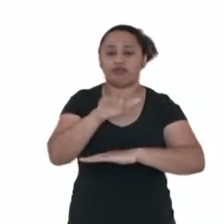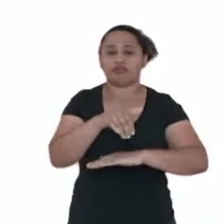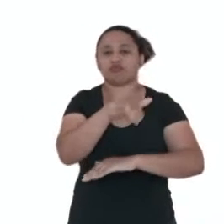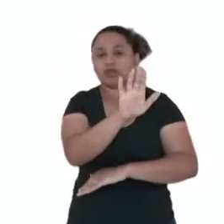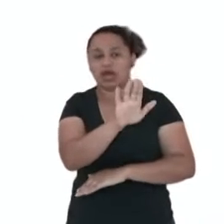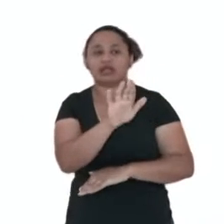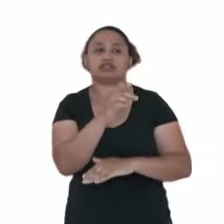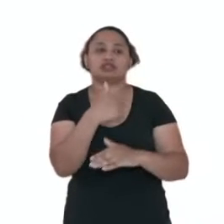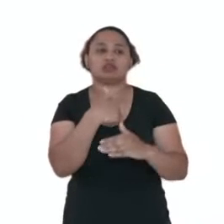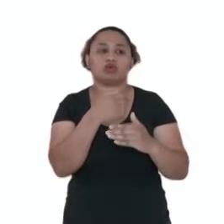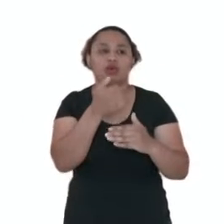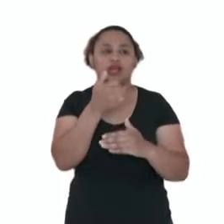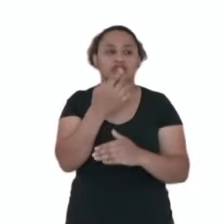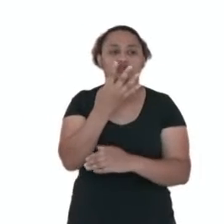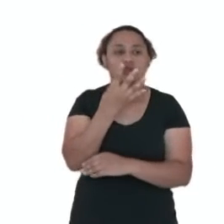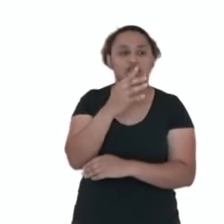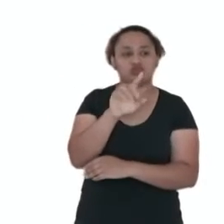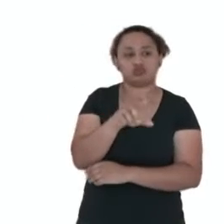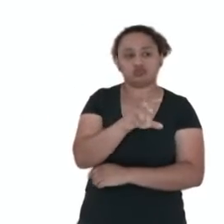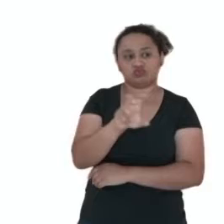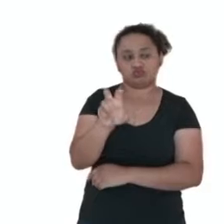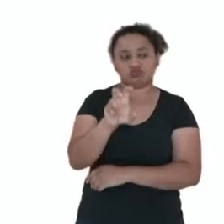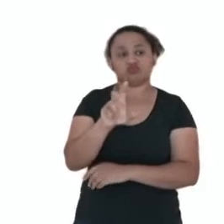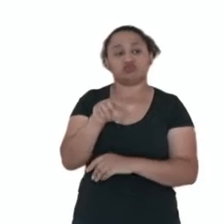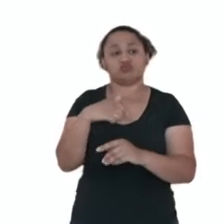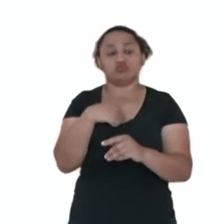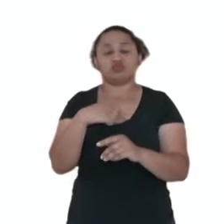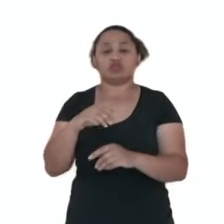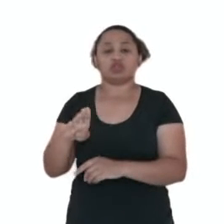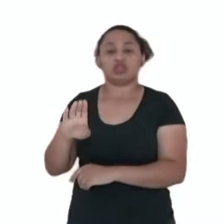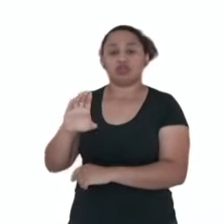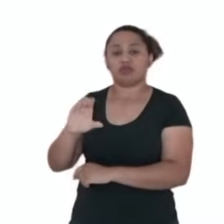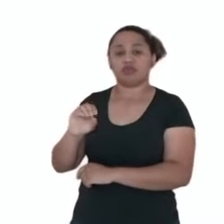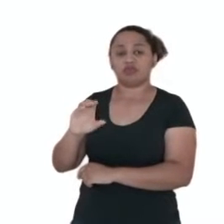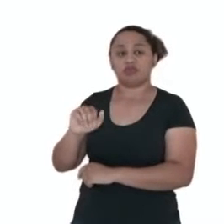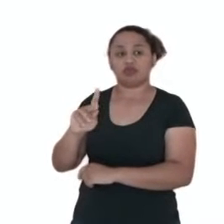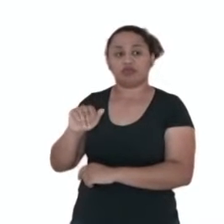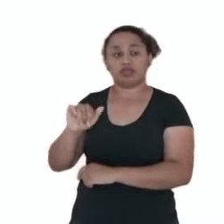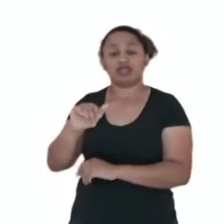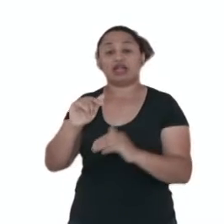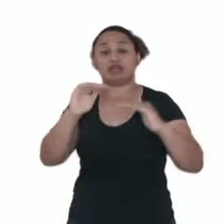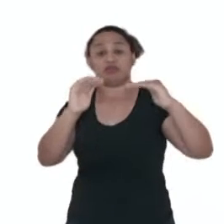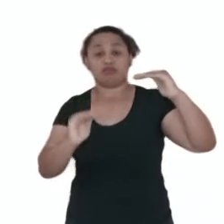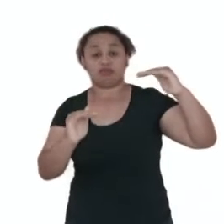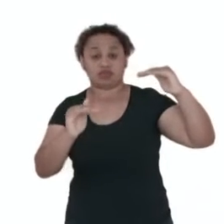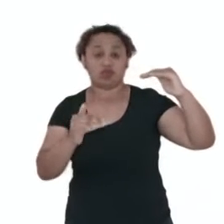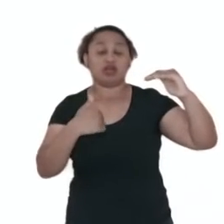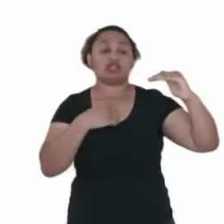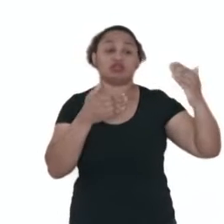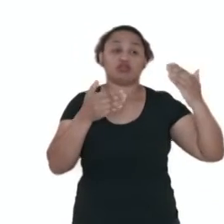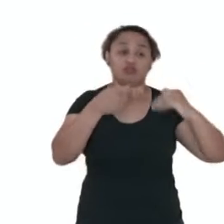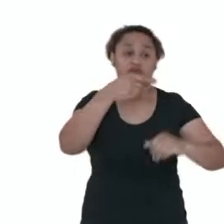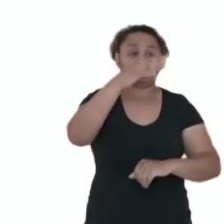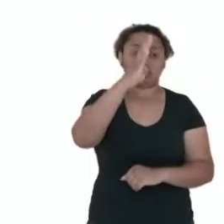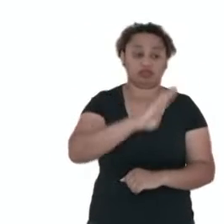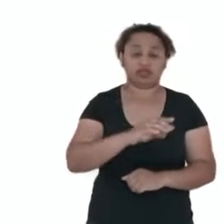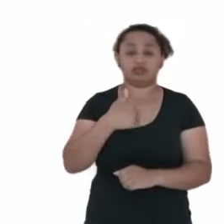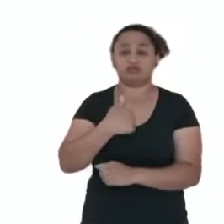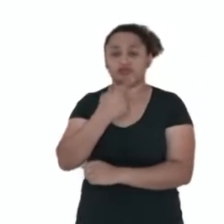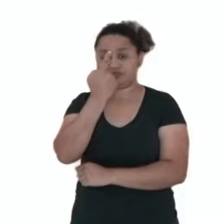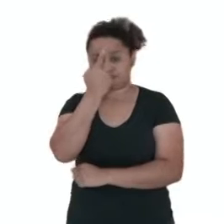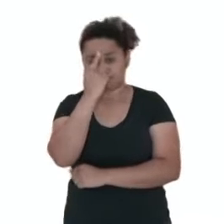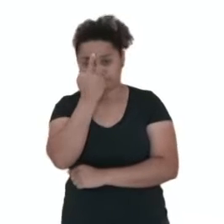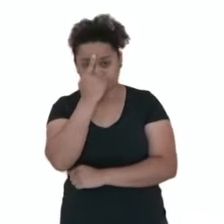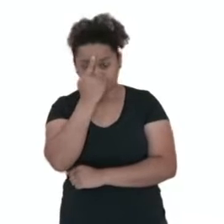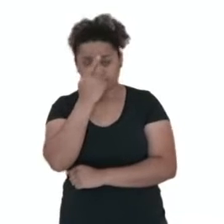tá? Perto ali de 4,5 mais ou menos, e a biocapacidade deles menor que a nossa. A Índia, uma